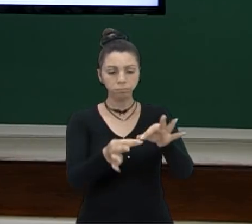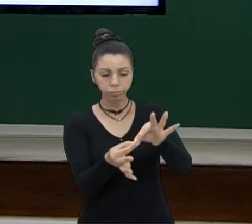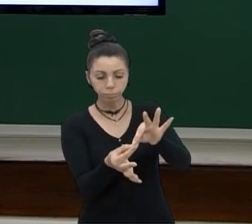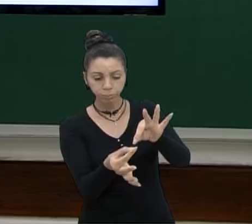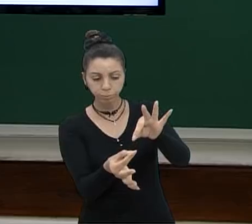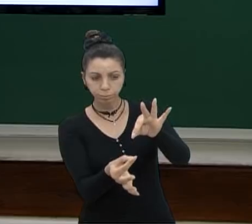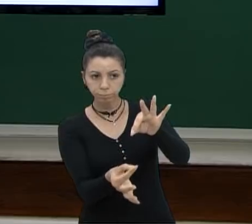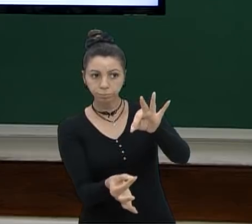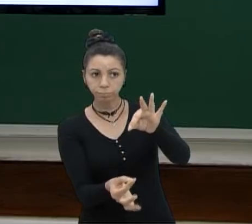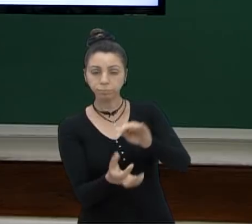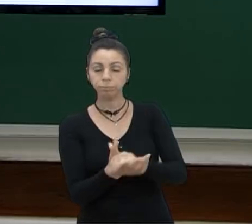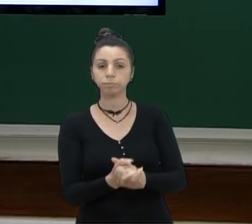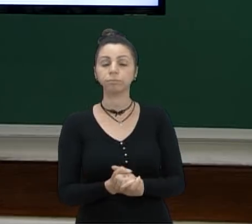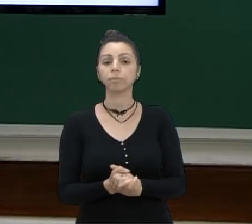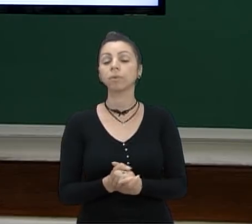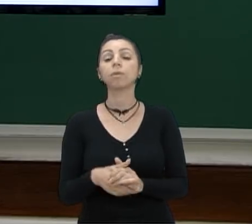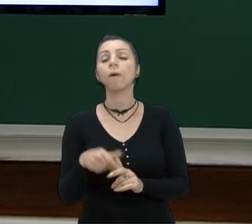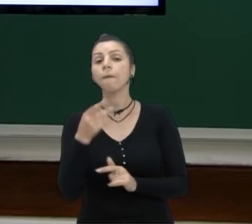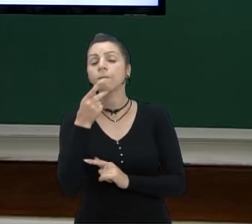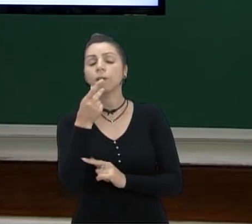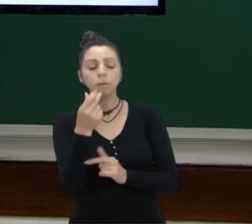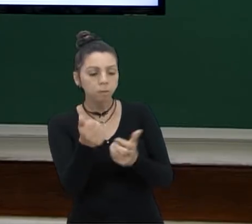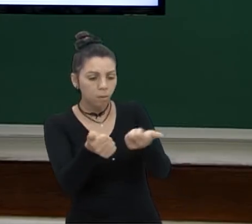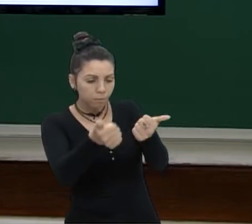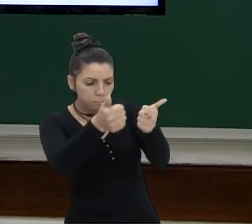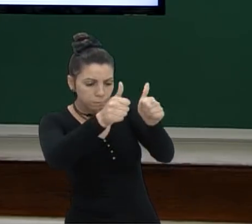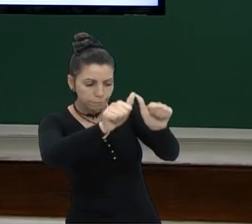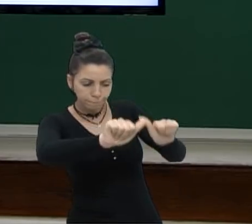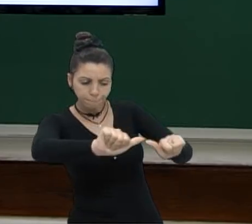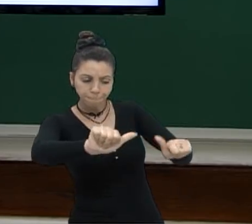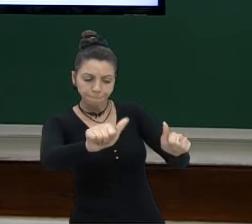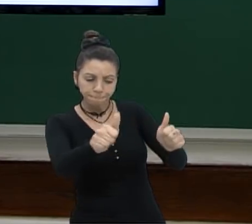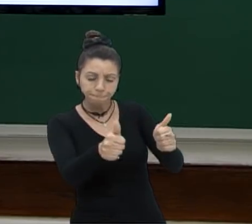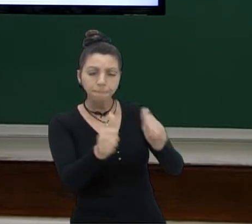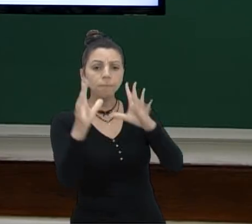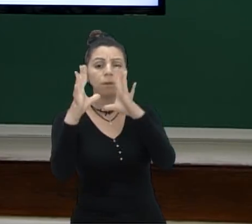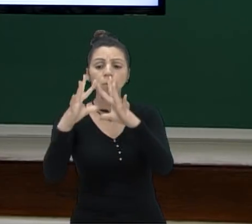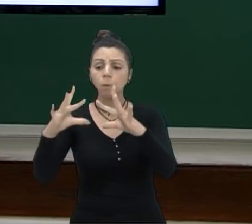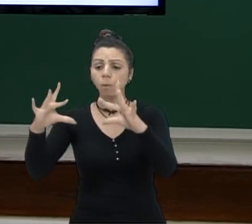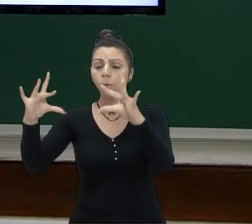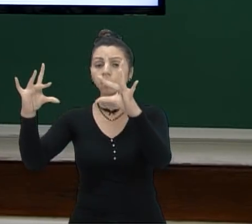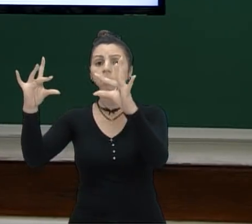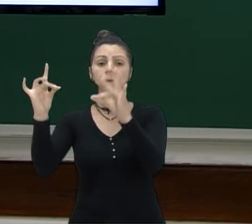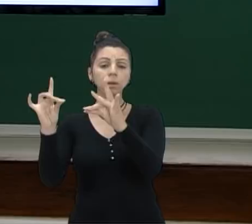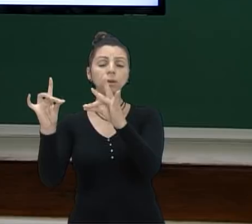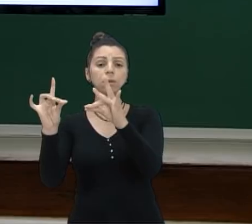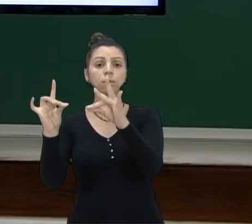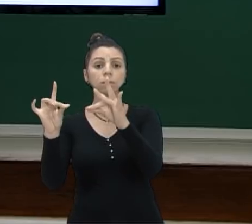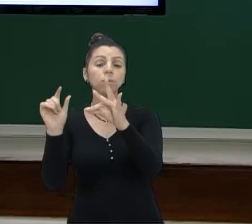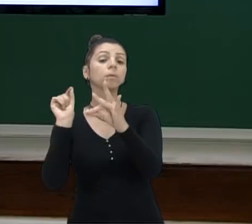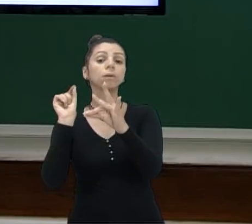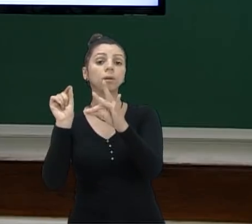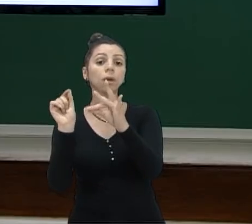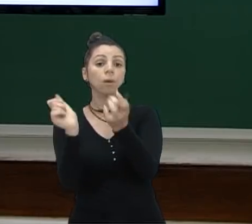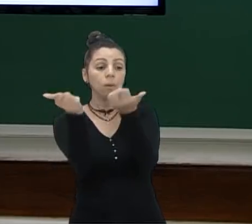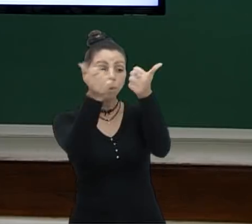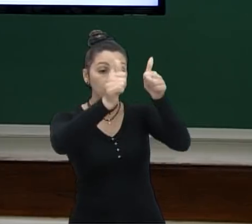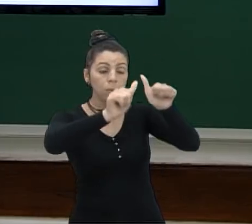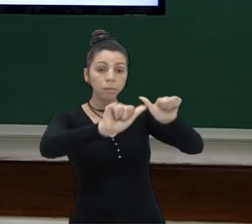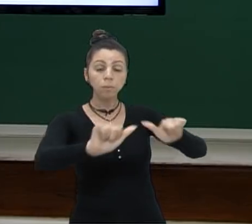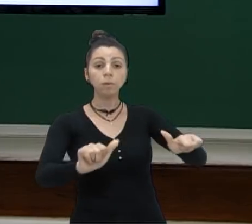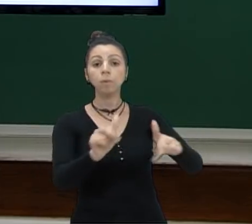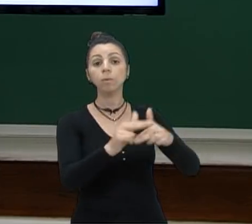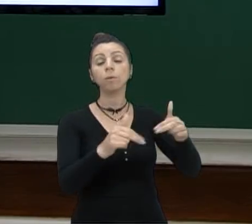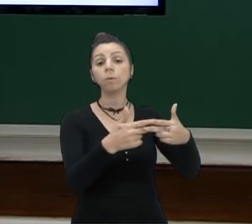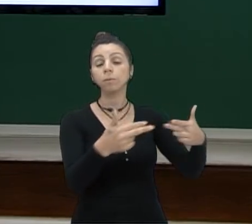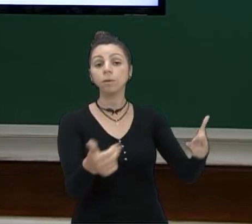Então, quando eu falo a forma, o líquido vai ficar com o formato do objeto